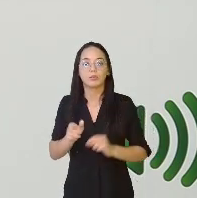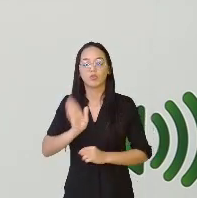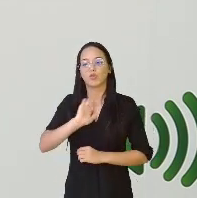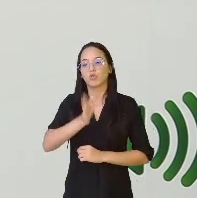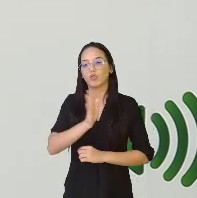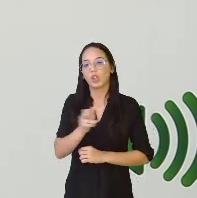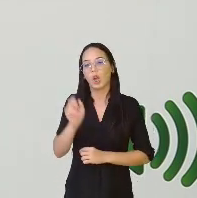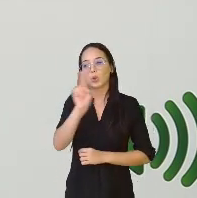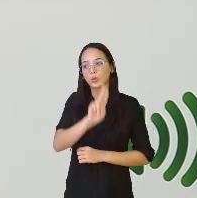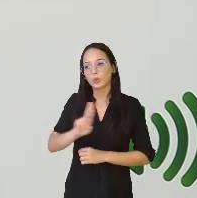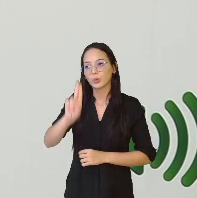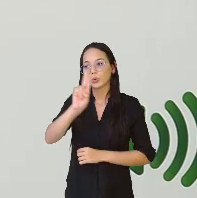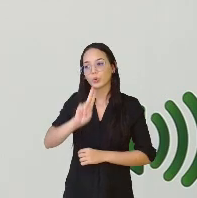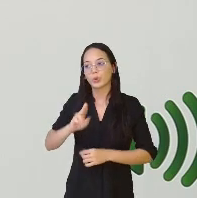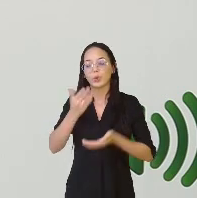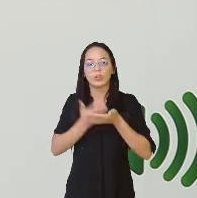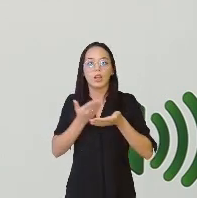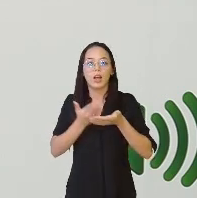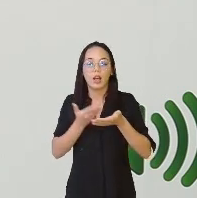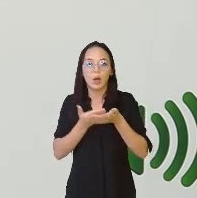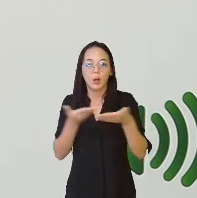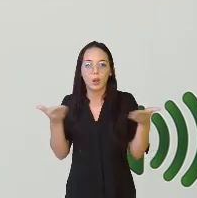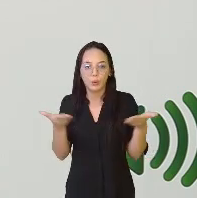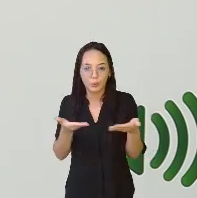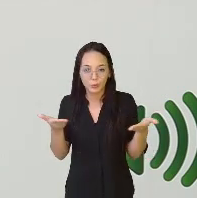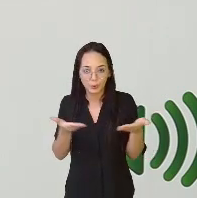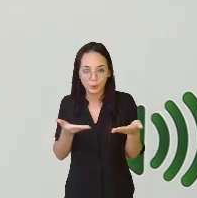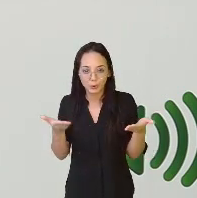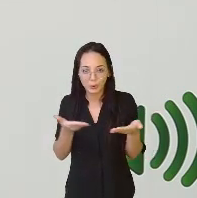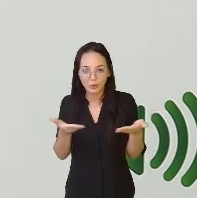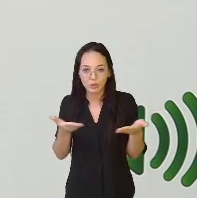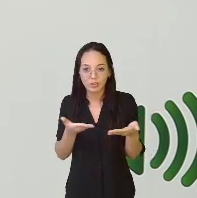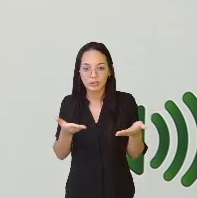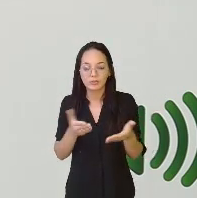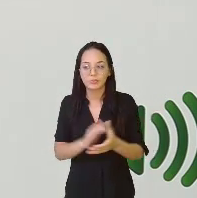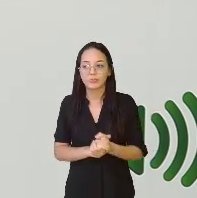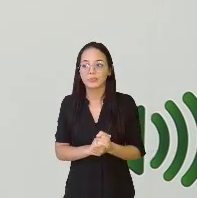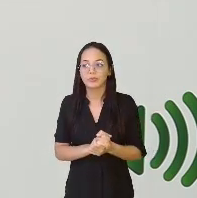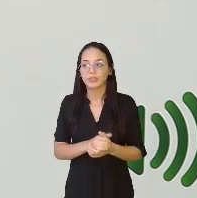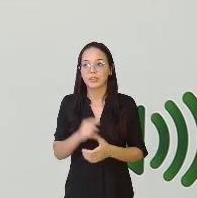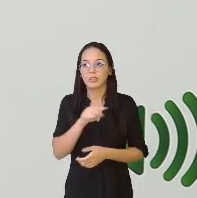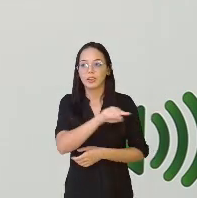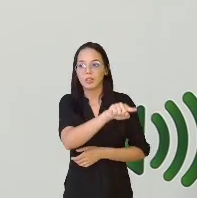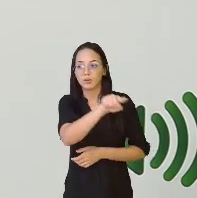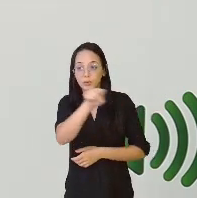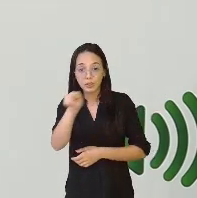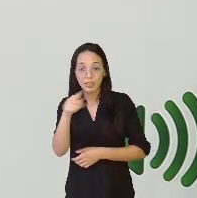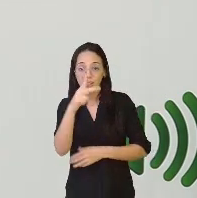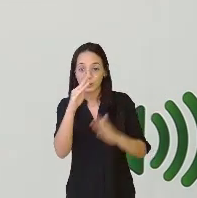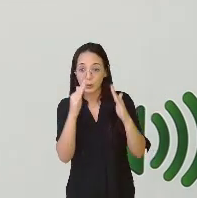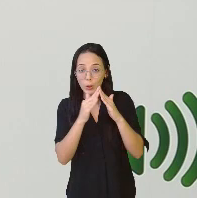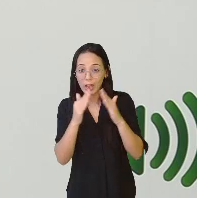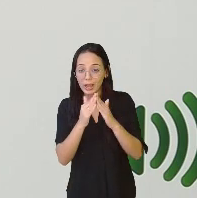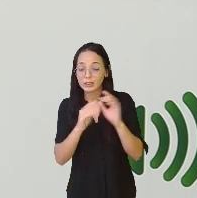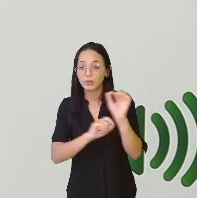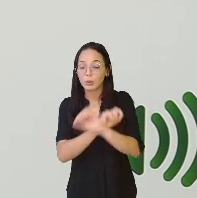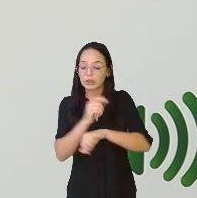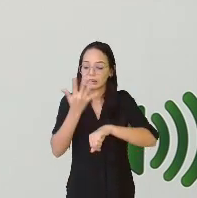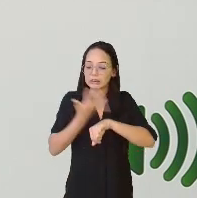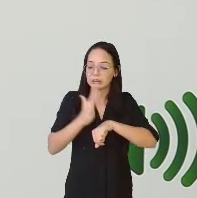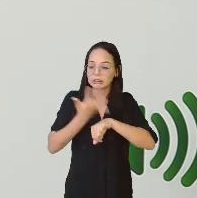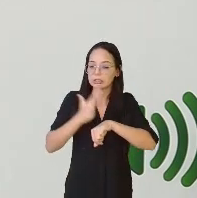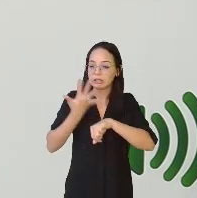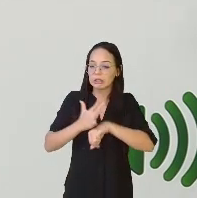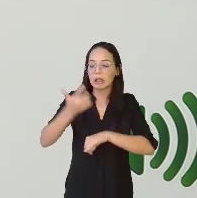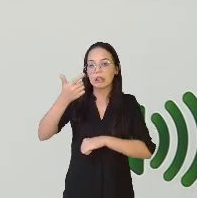já utilizou na aula dele hoje e você da sua casa vai treinar